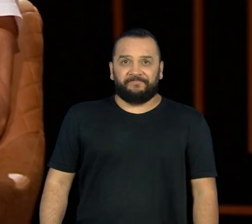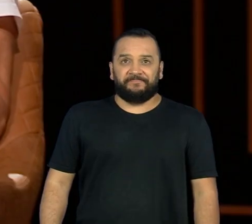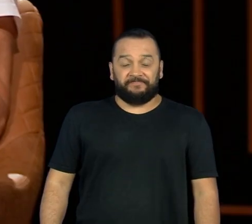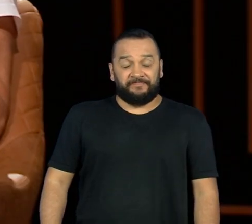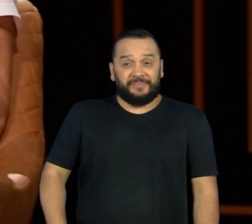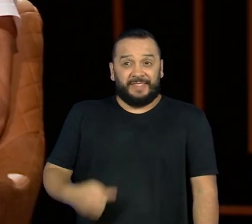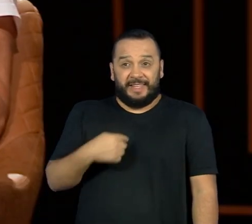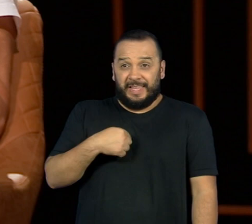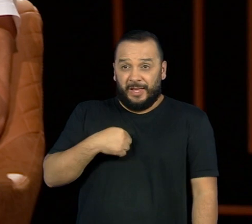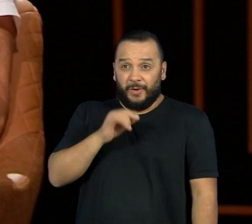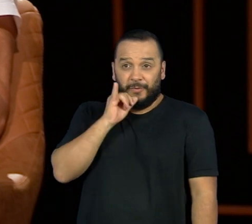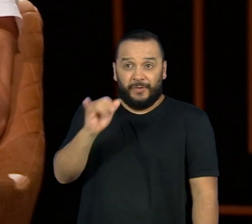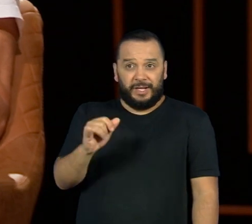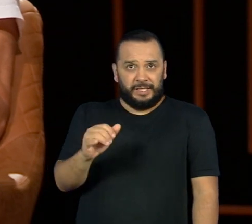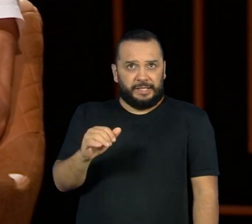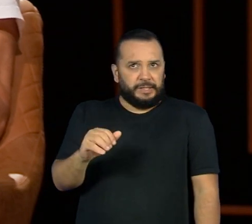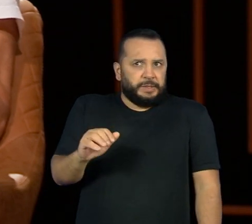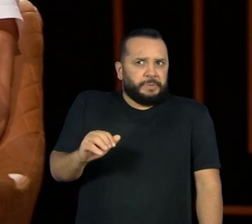Eu falei para ele,